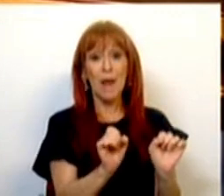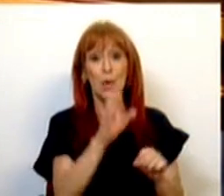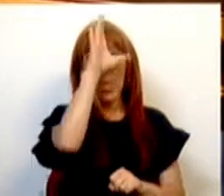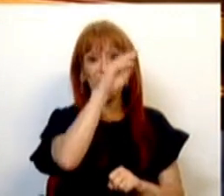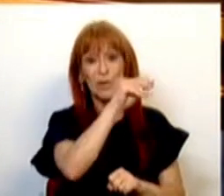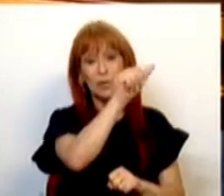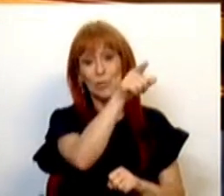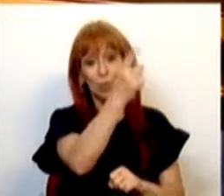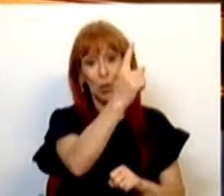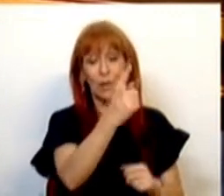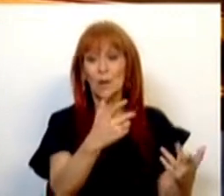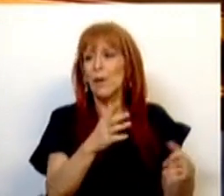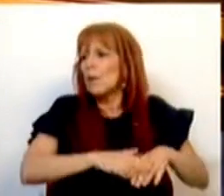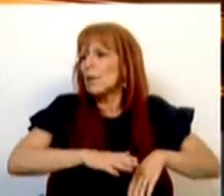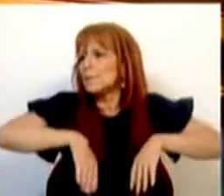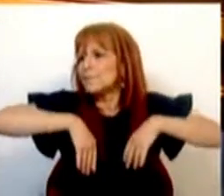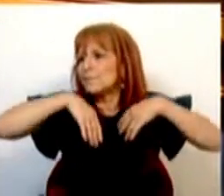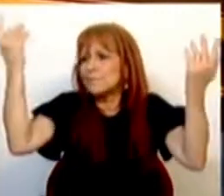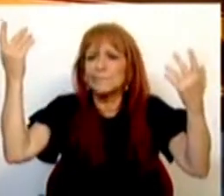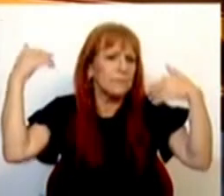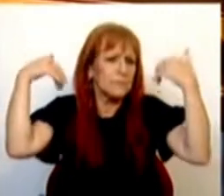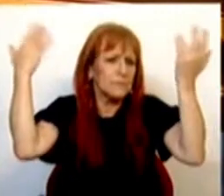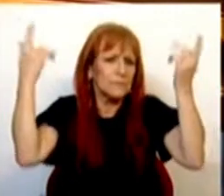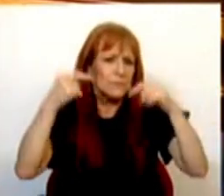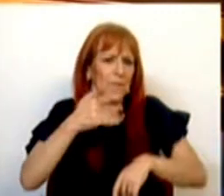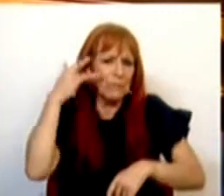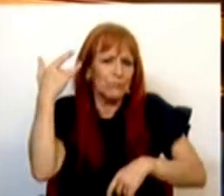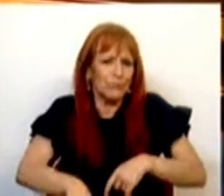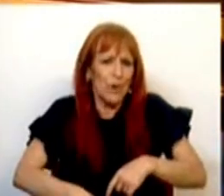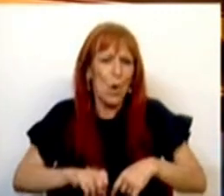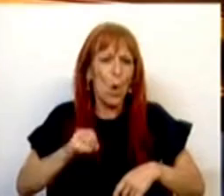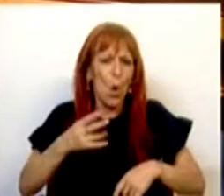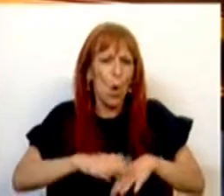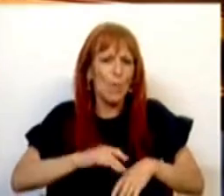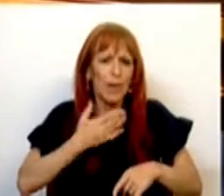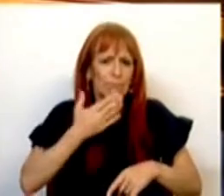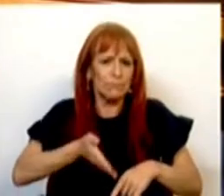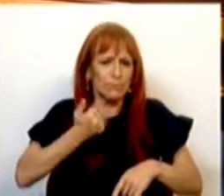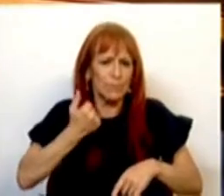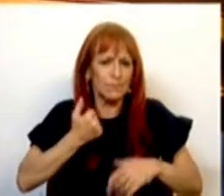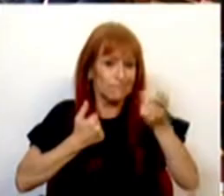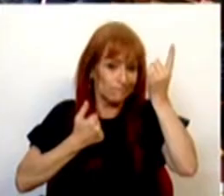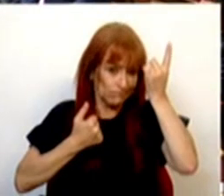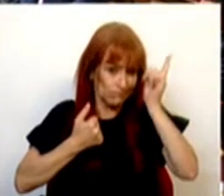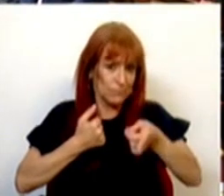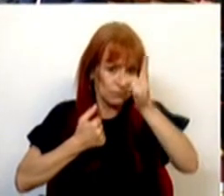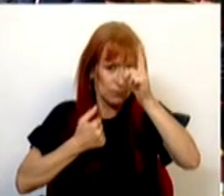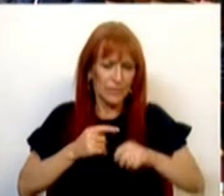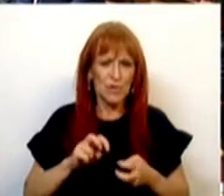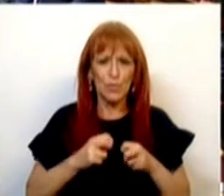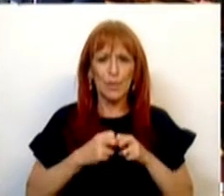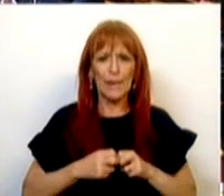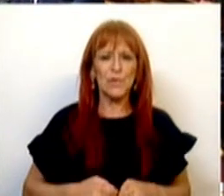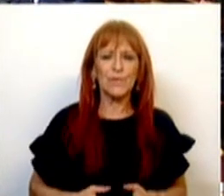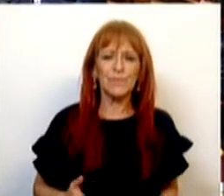Governo Regional, seja por, enfim, incompetência ou absoluta omissão relativamente a esses